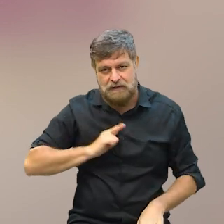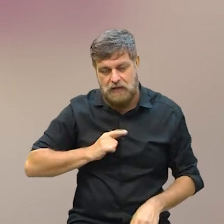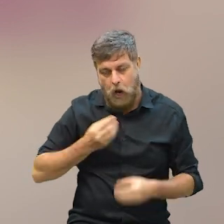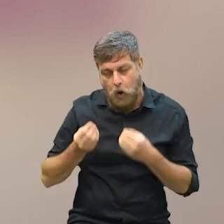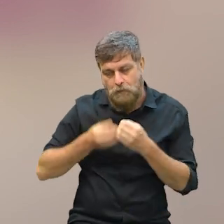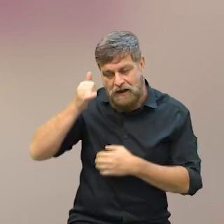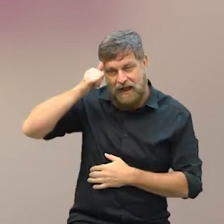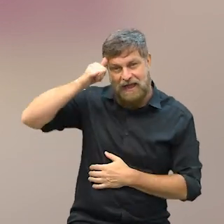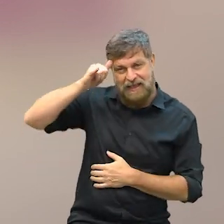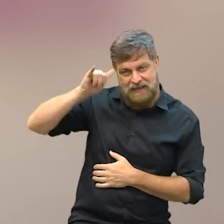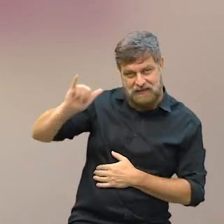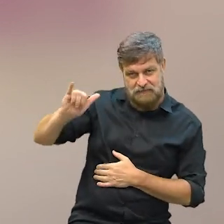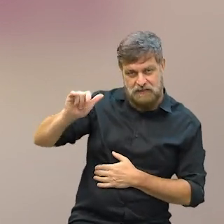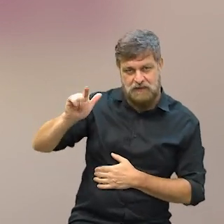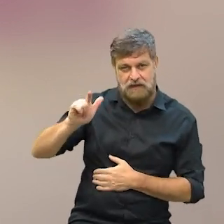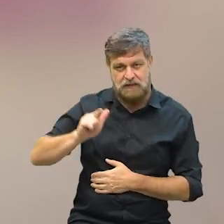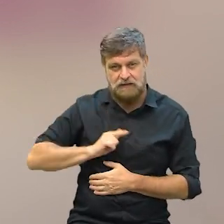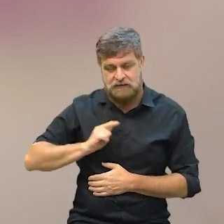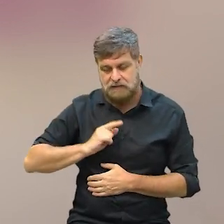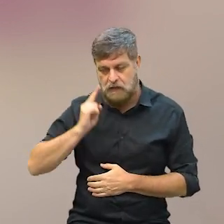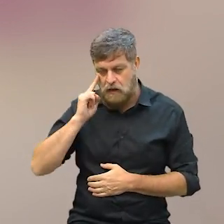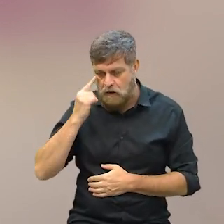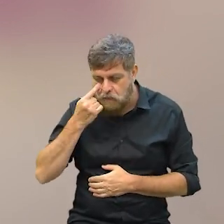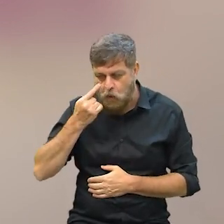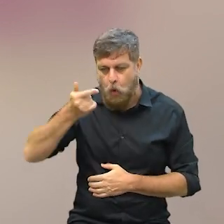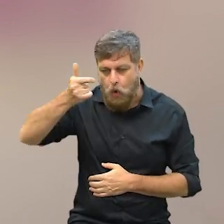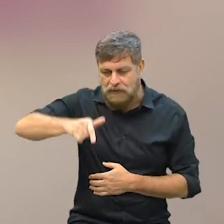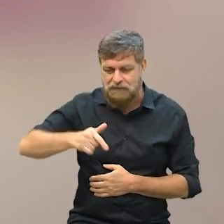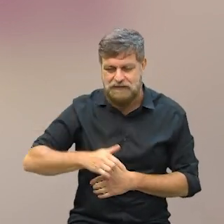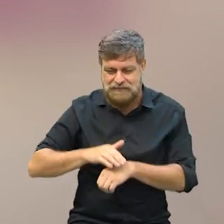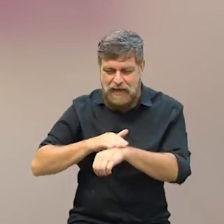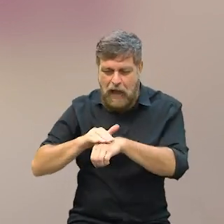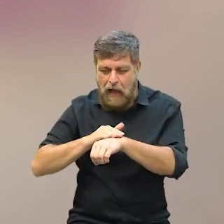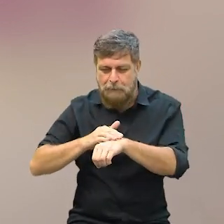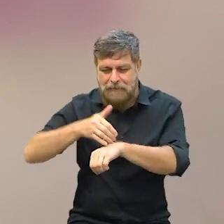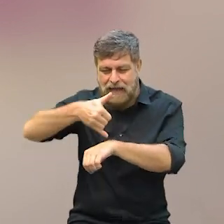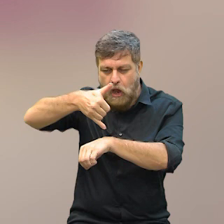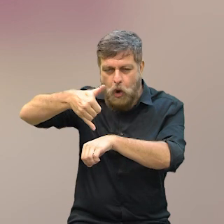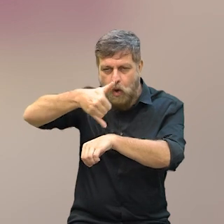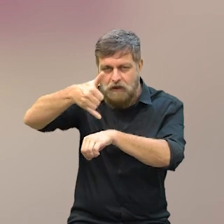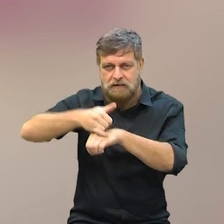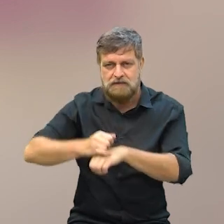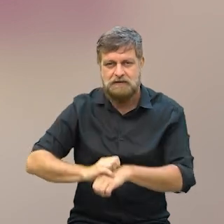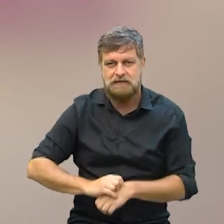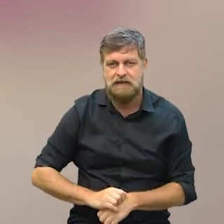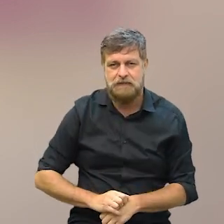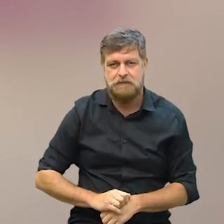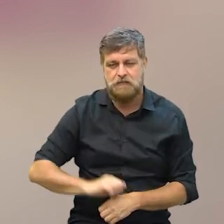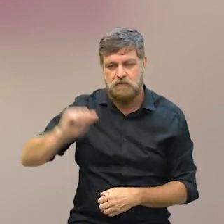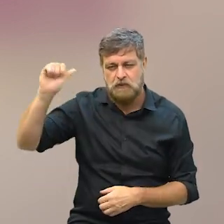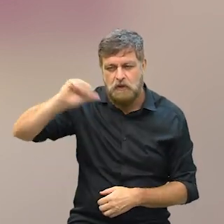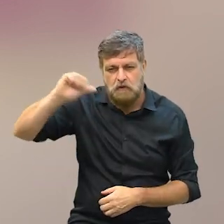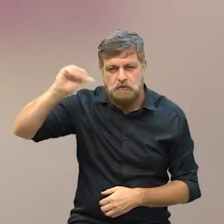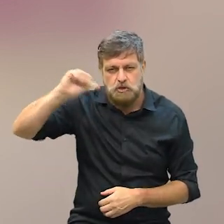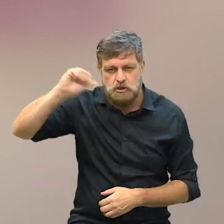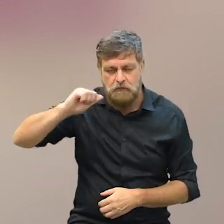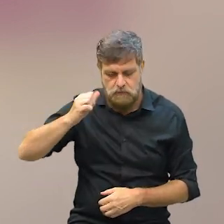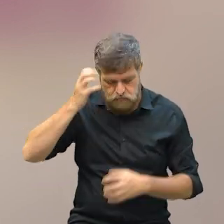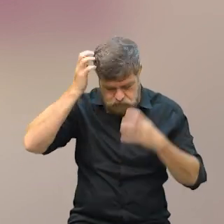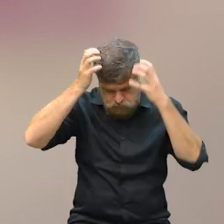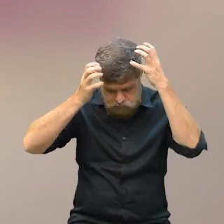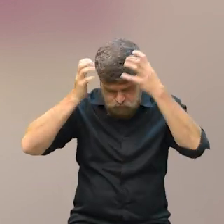a prevenção, né, de volta, né? Se você tiver uma pele muito oleosa, vai ter que usar o shampoo Johnson